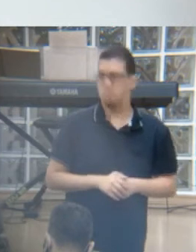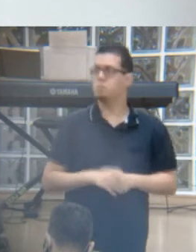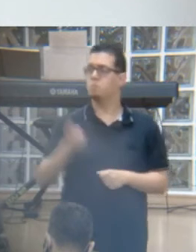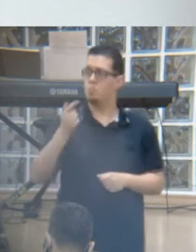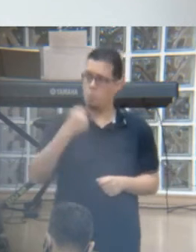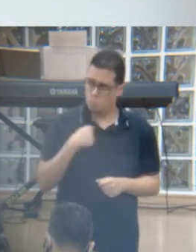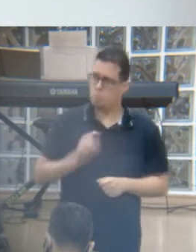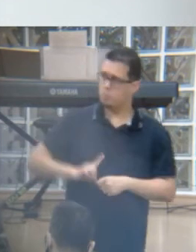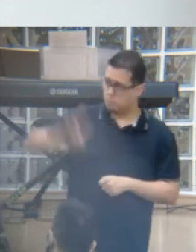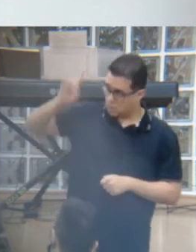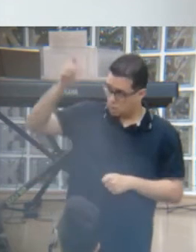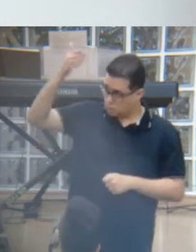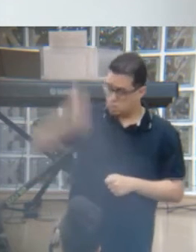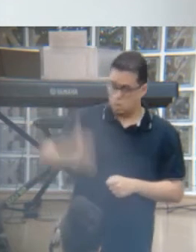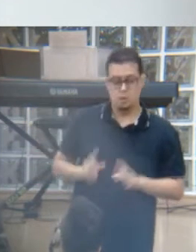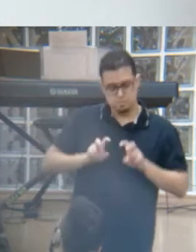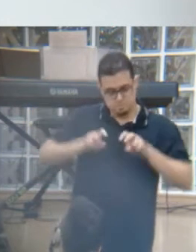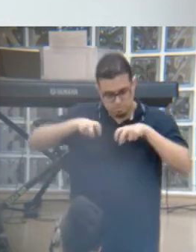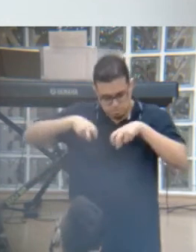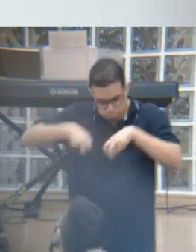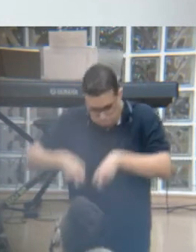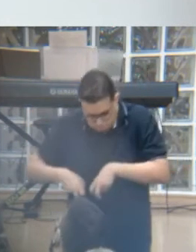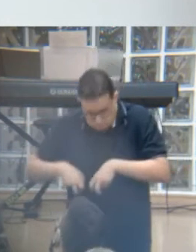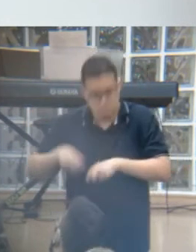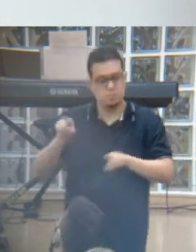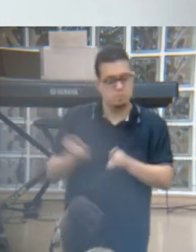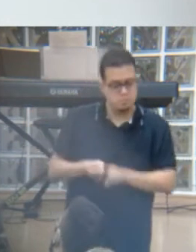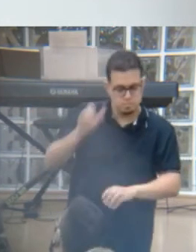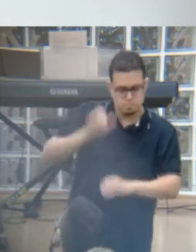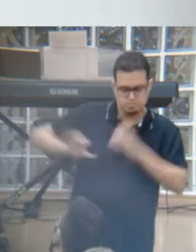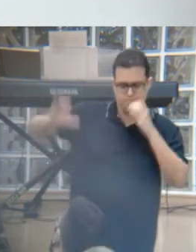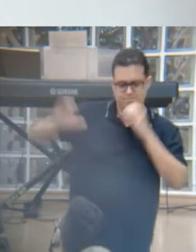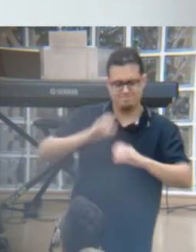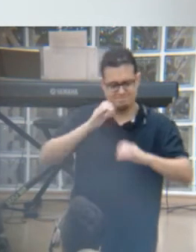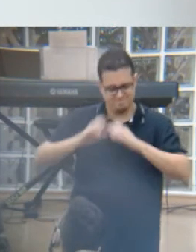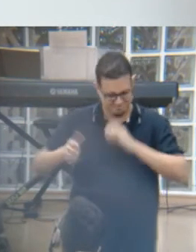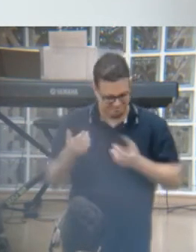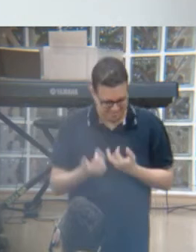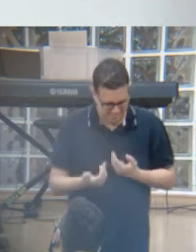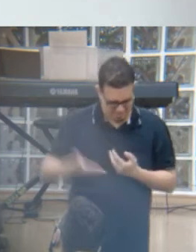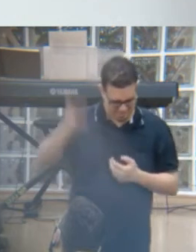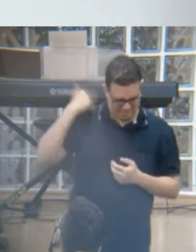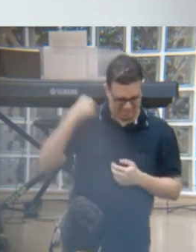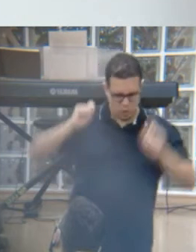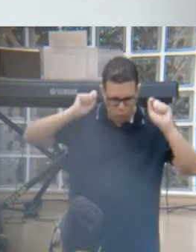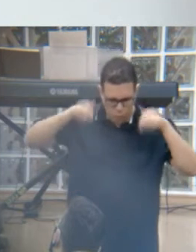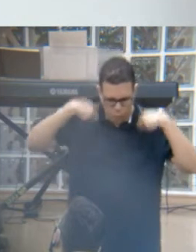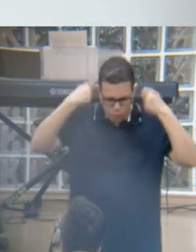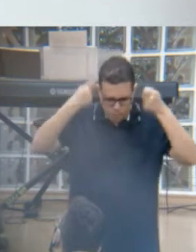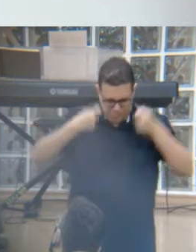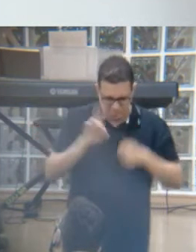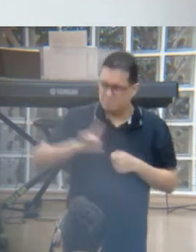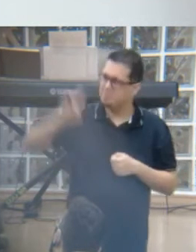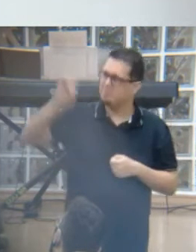prostro. E canto como cantamos agora, né? O Cordeiro de Deus, Agnus Dei.